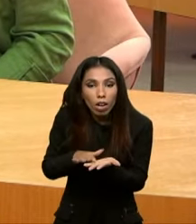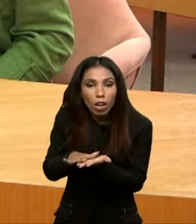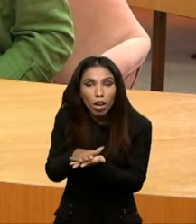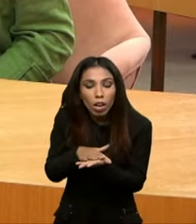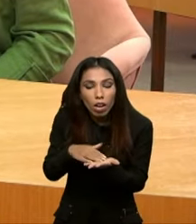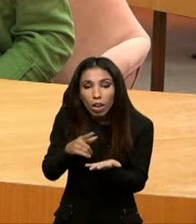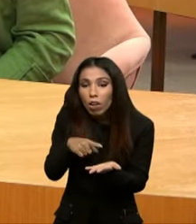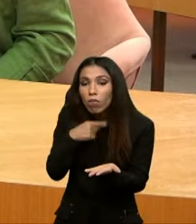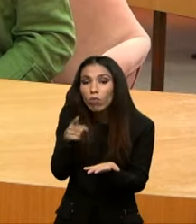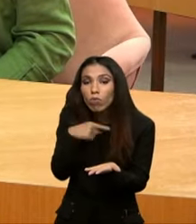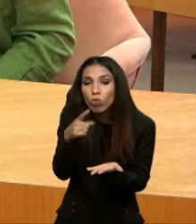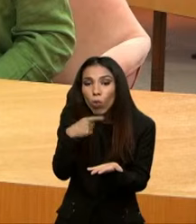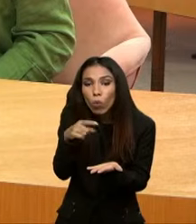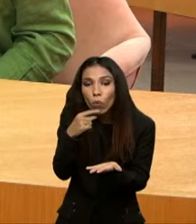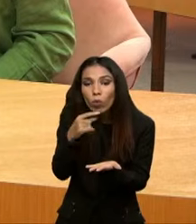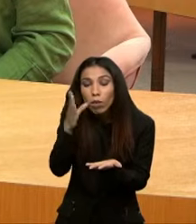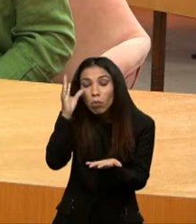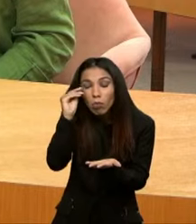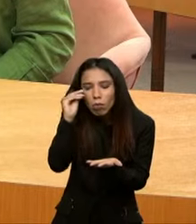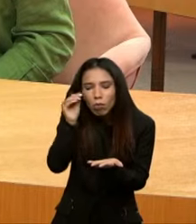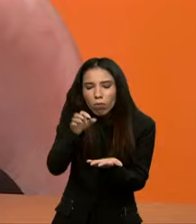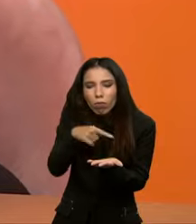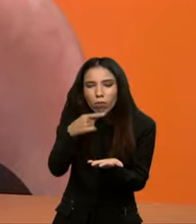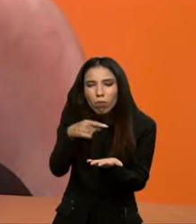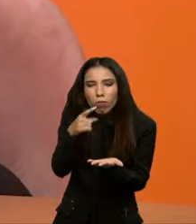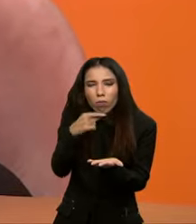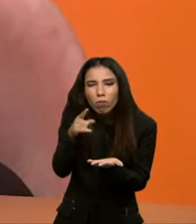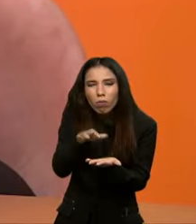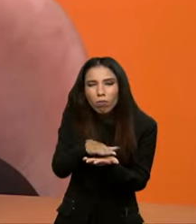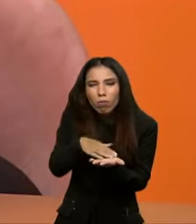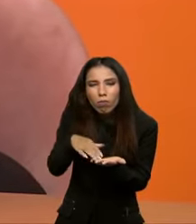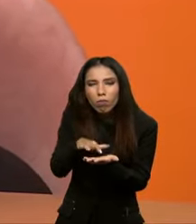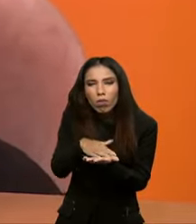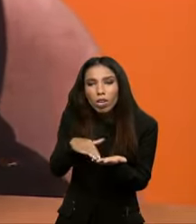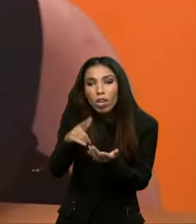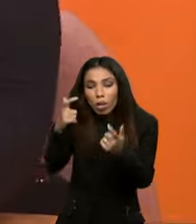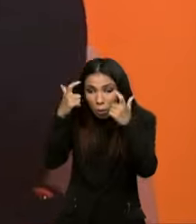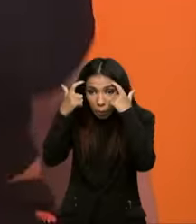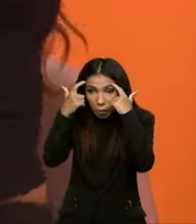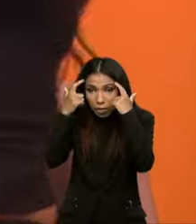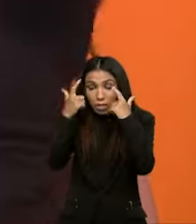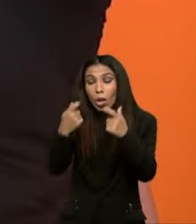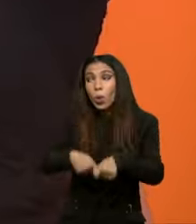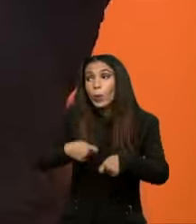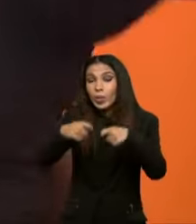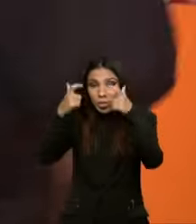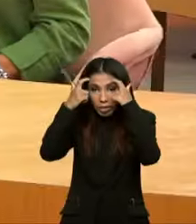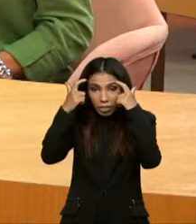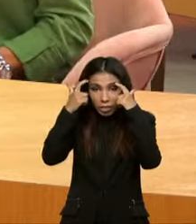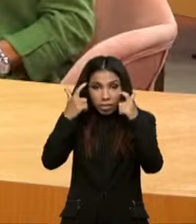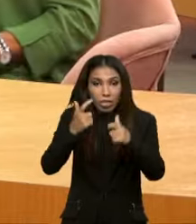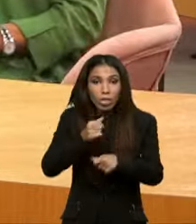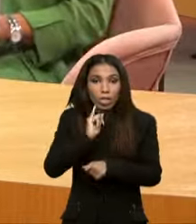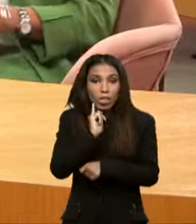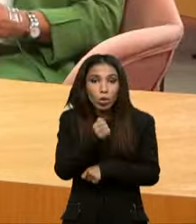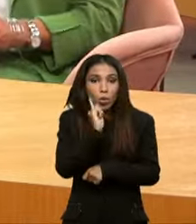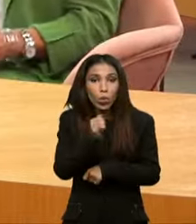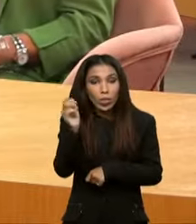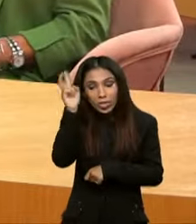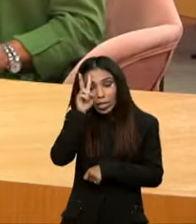lemão eu nem consigo, mas deixa eu fechar o olho. Sim. Não vai dar tempo disso, mas eu vou pensar. Mas olha só. Se eu te contar duas histórias,